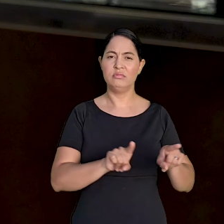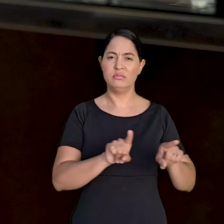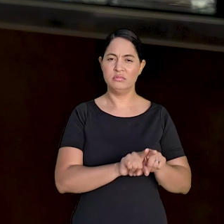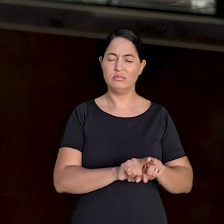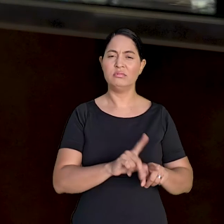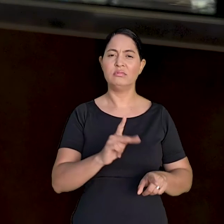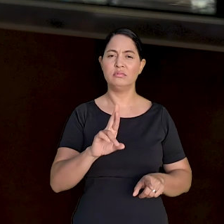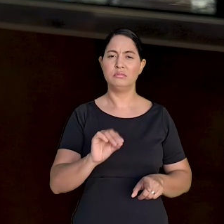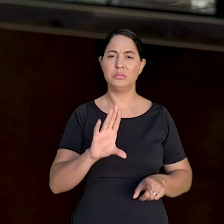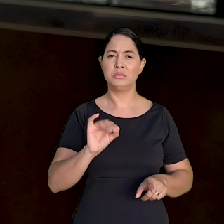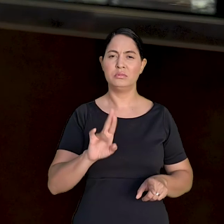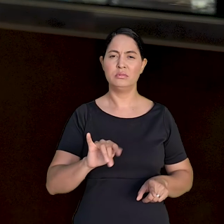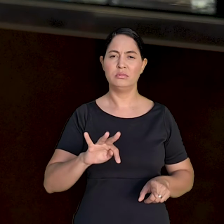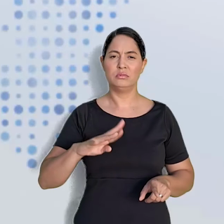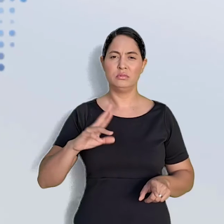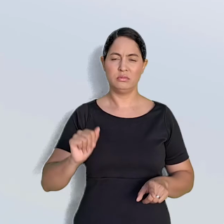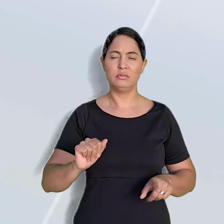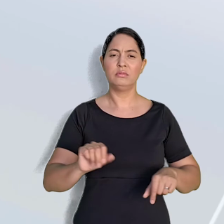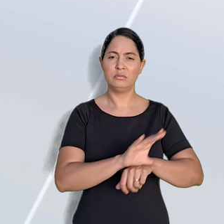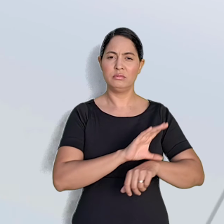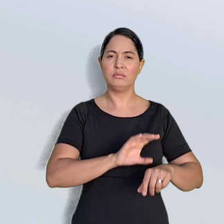Procuradoria Constitucional da OAB.